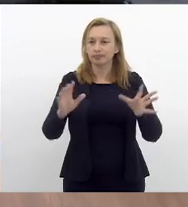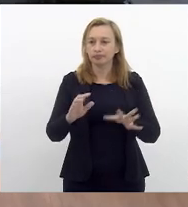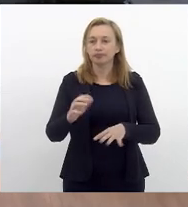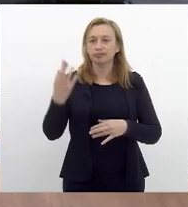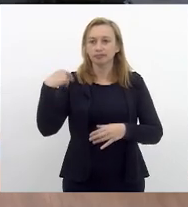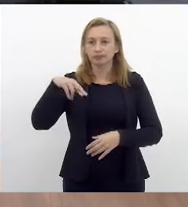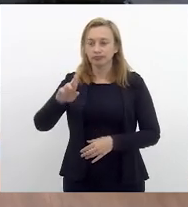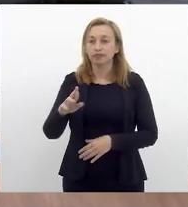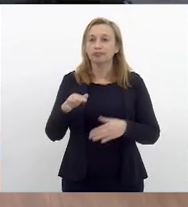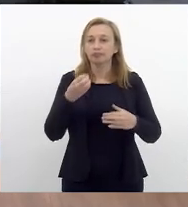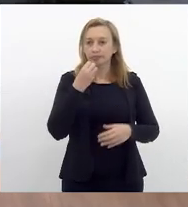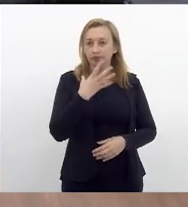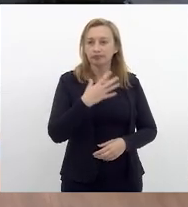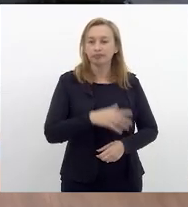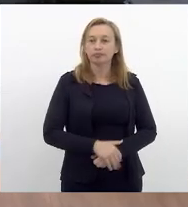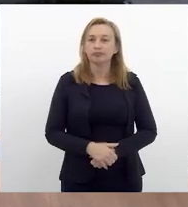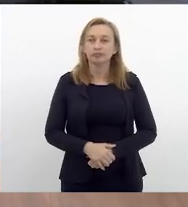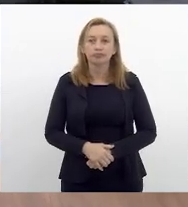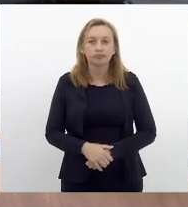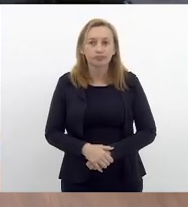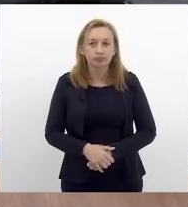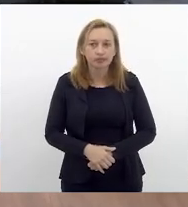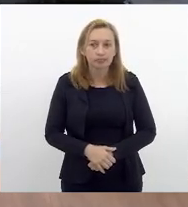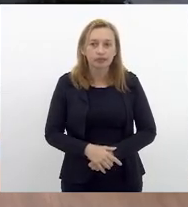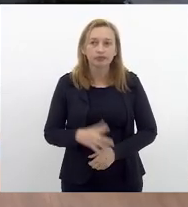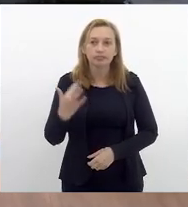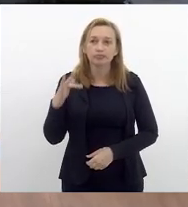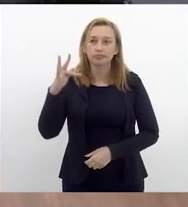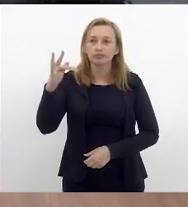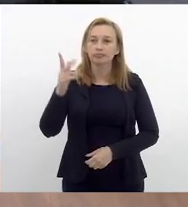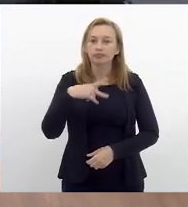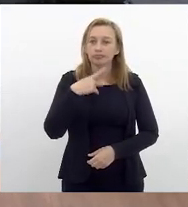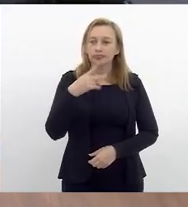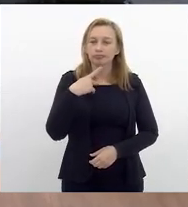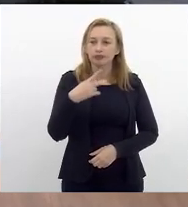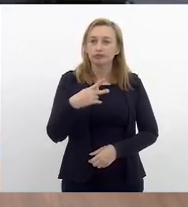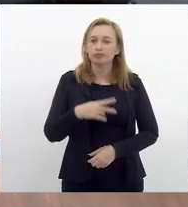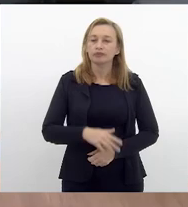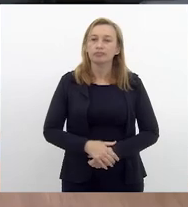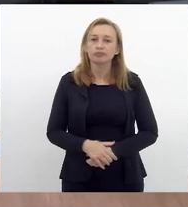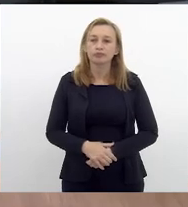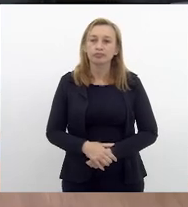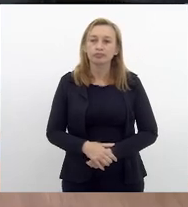religiosa. Bem, queria fazer uma breve consideração antes do voto.